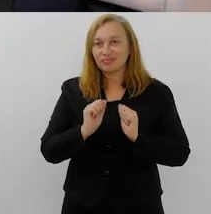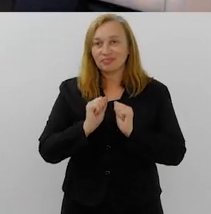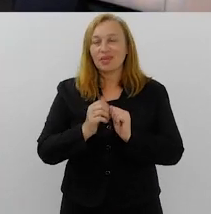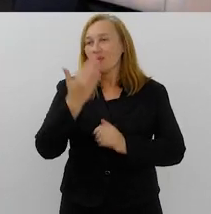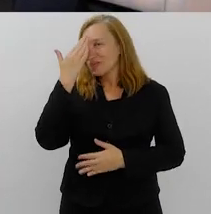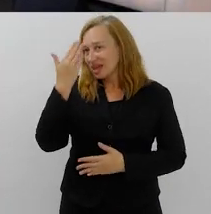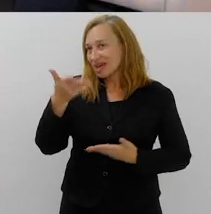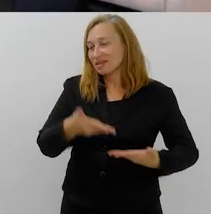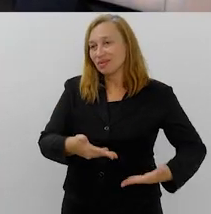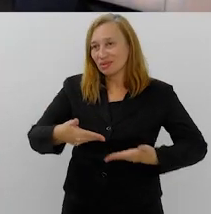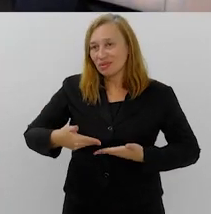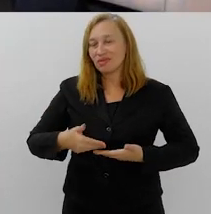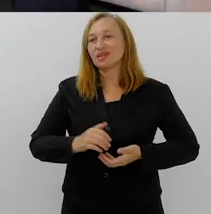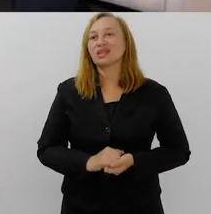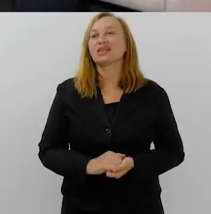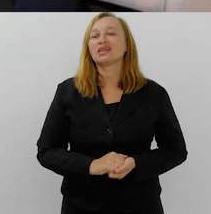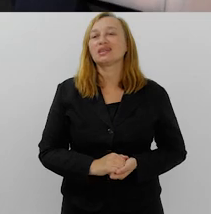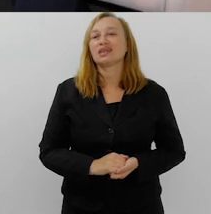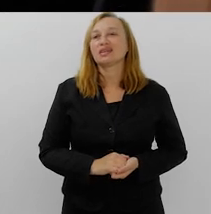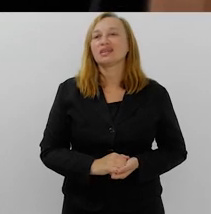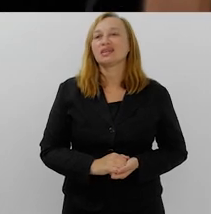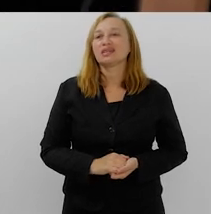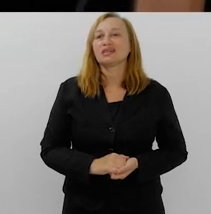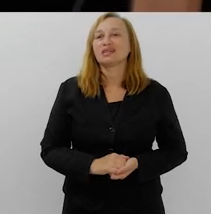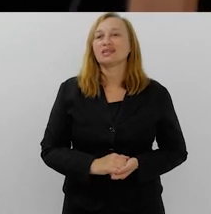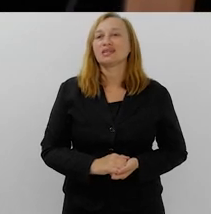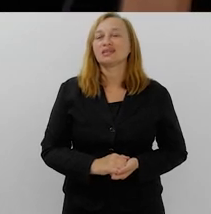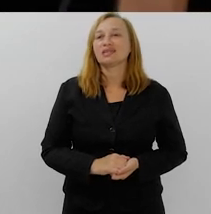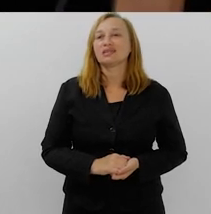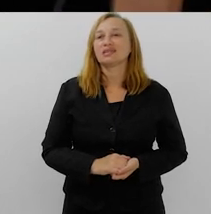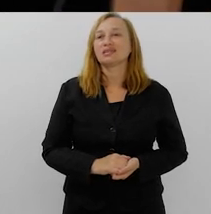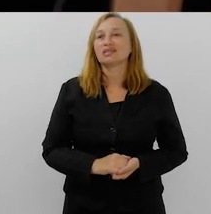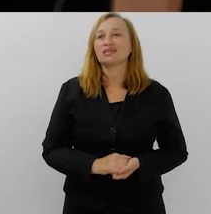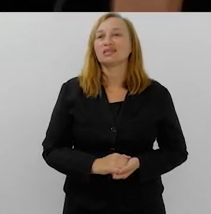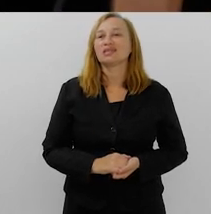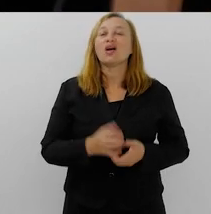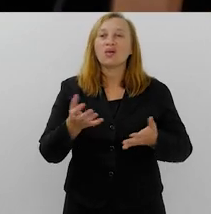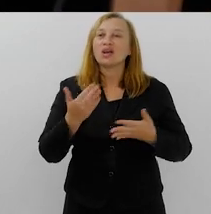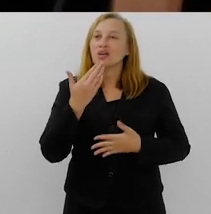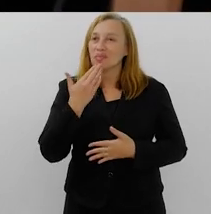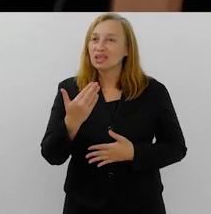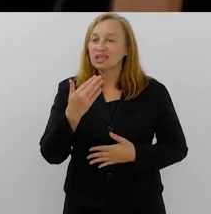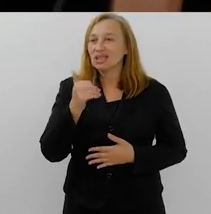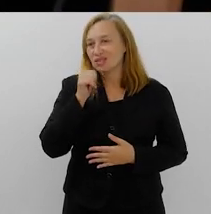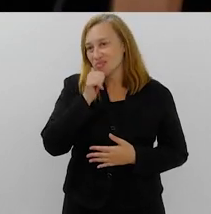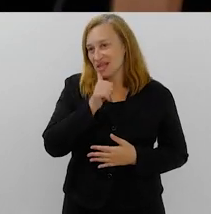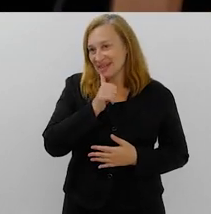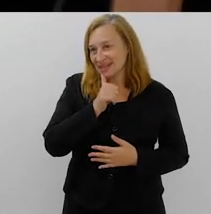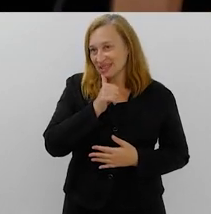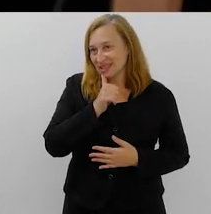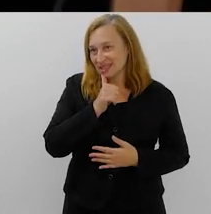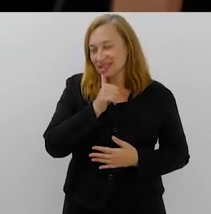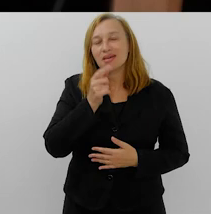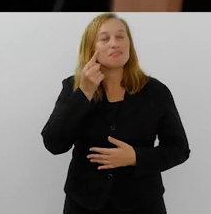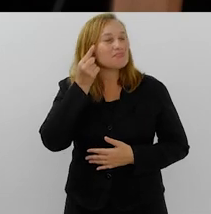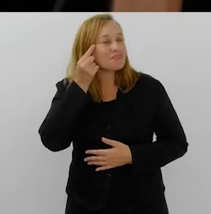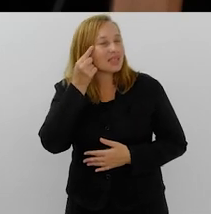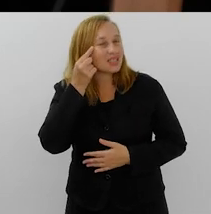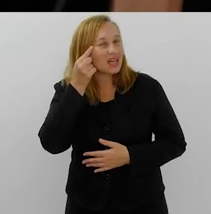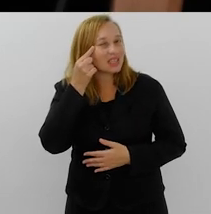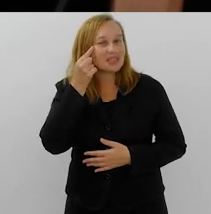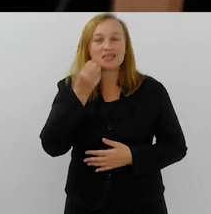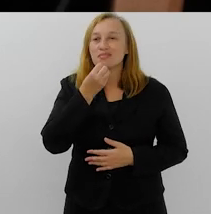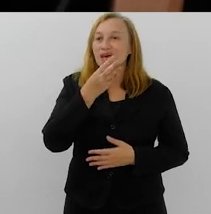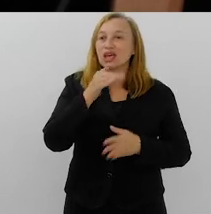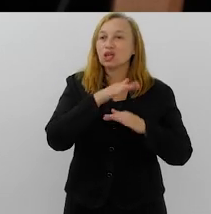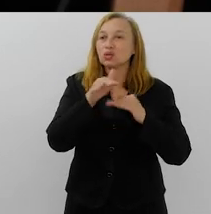finais por gentileza muito obrigada pelo convite né e eu queria pedir que as